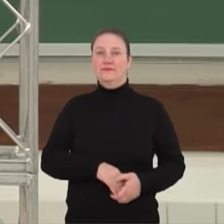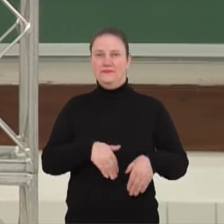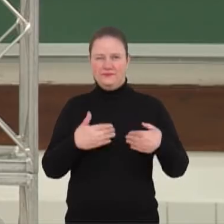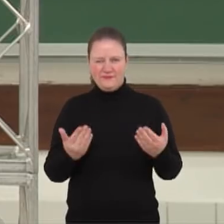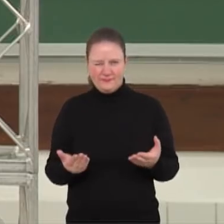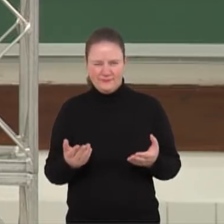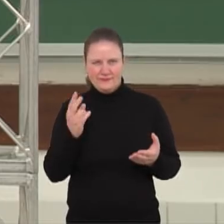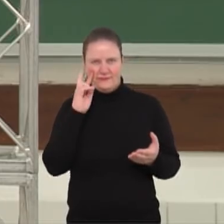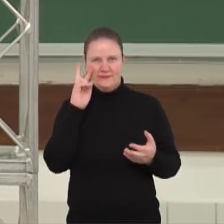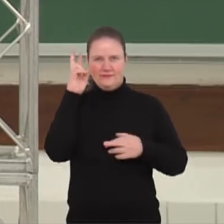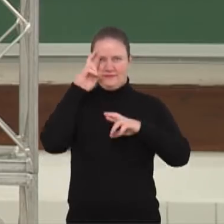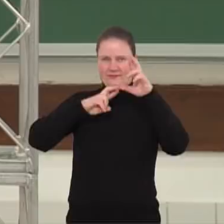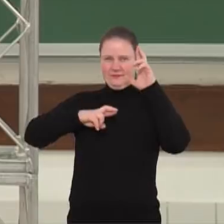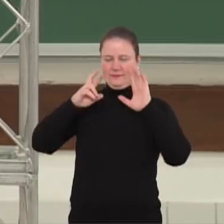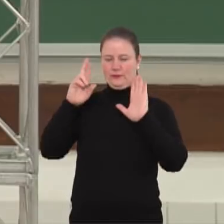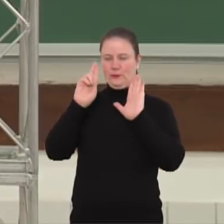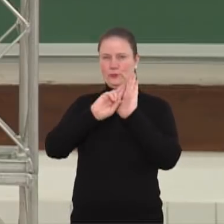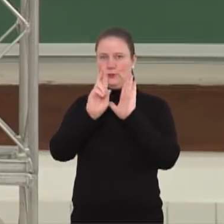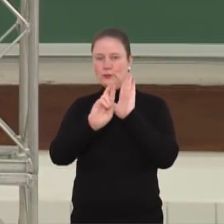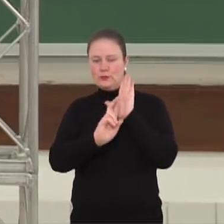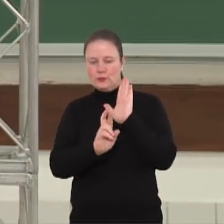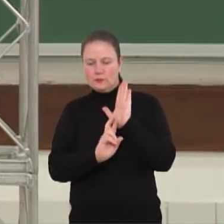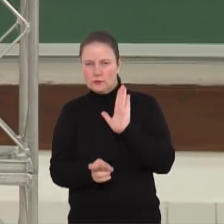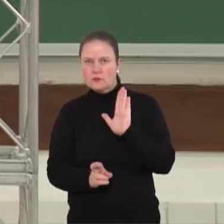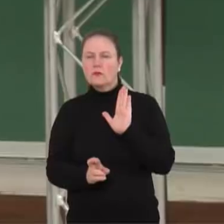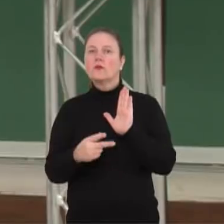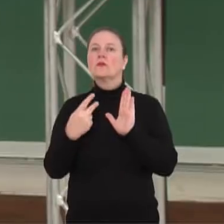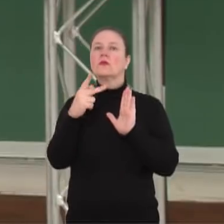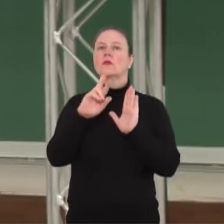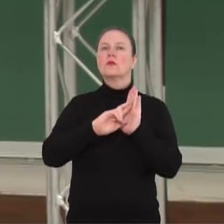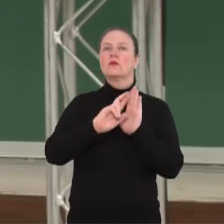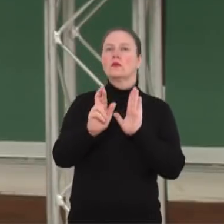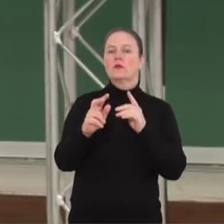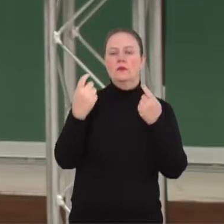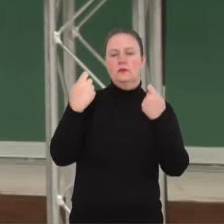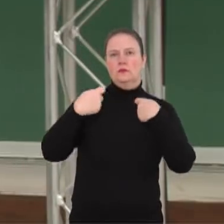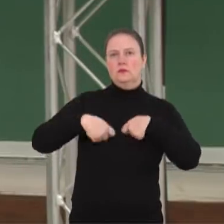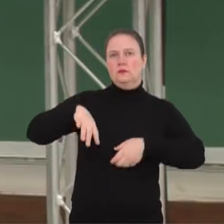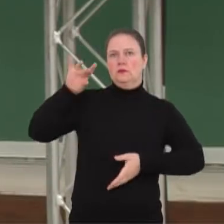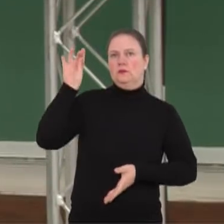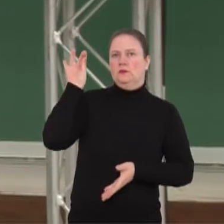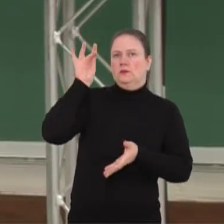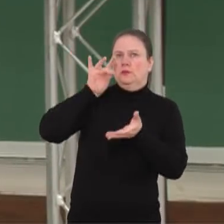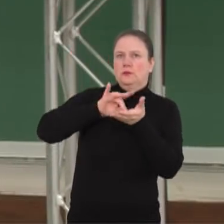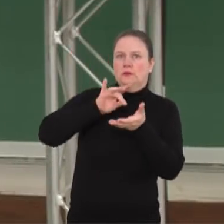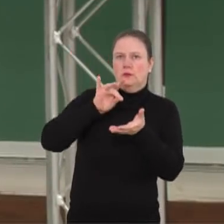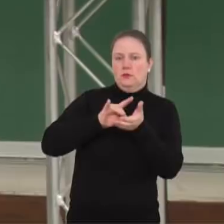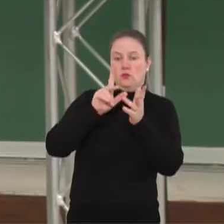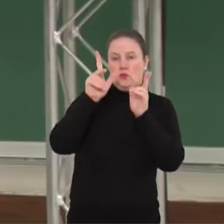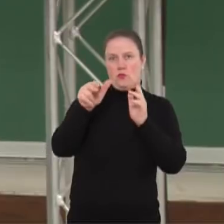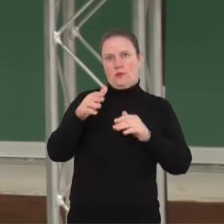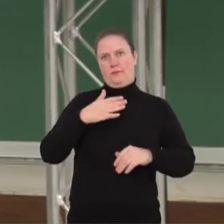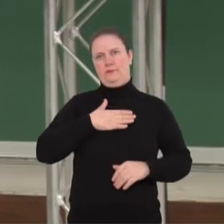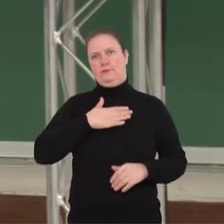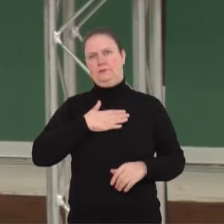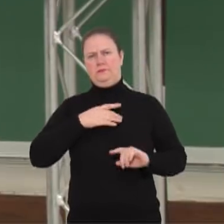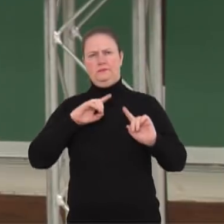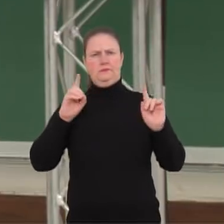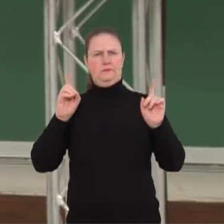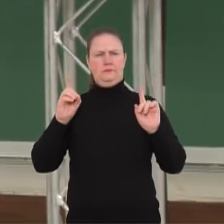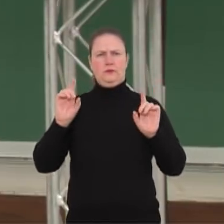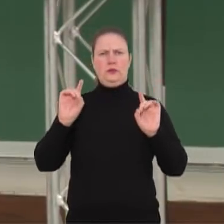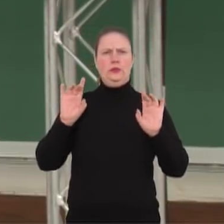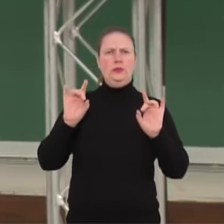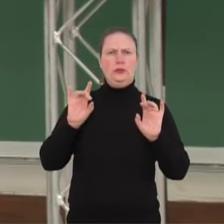Então vamos conferir suas respostas? A tua resposta ela não precisa estar exatamente como a minha, tá? A minha é só